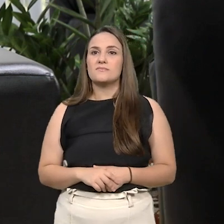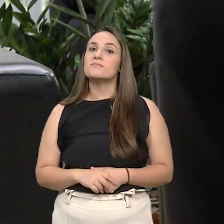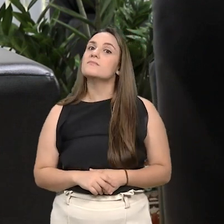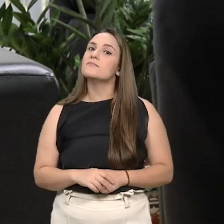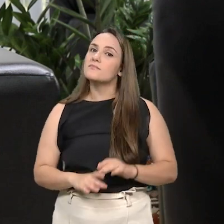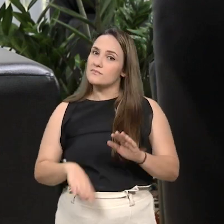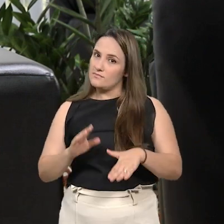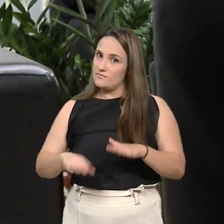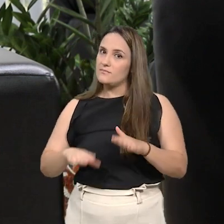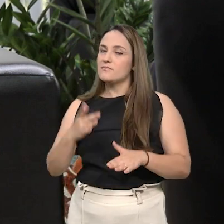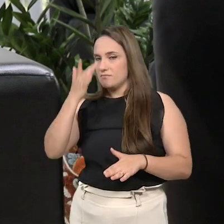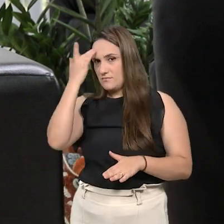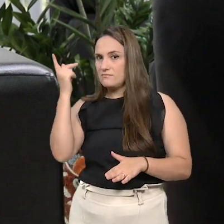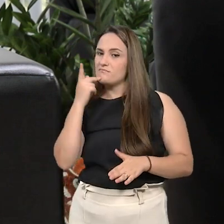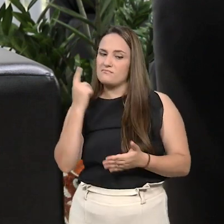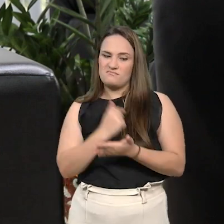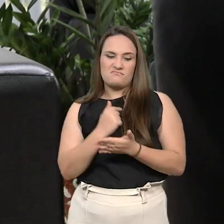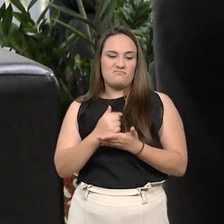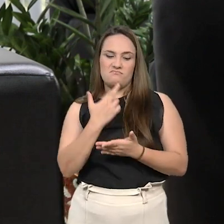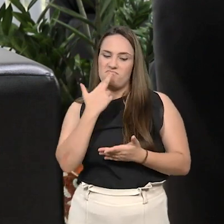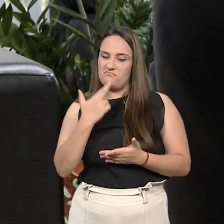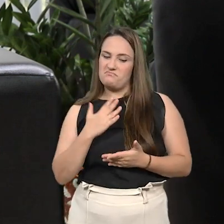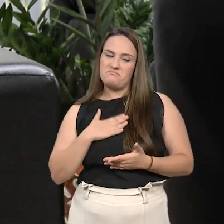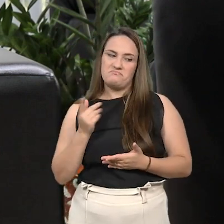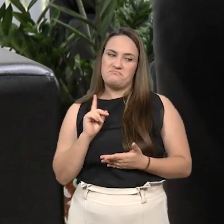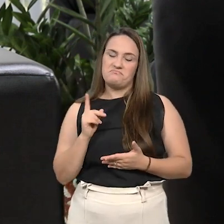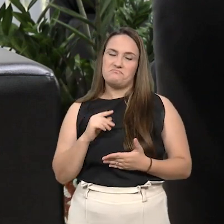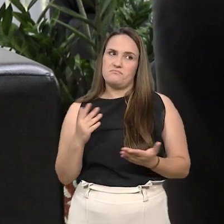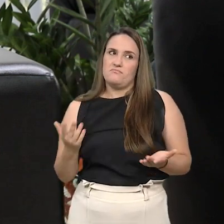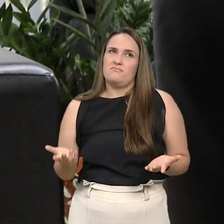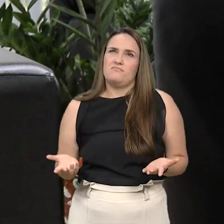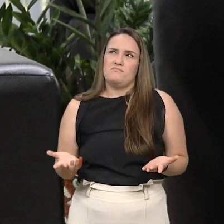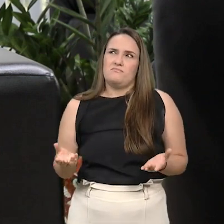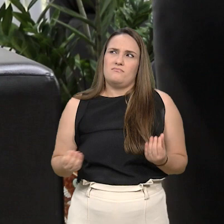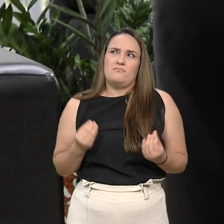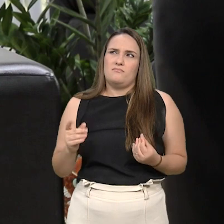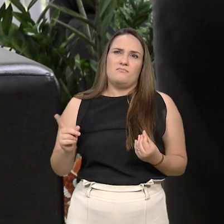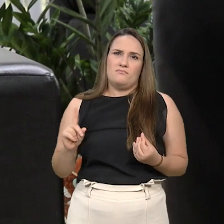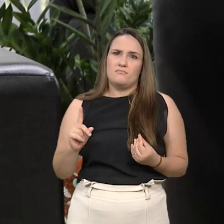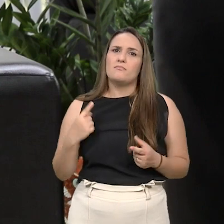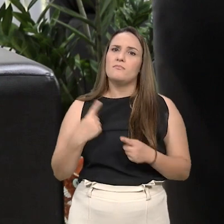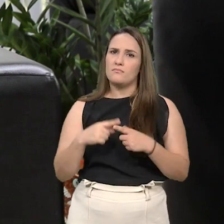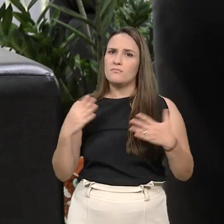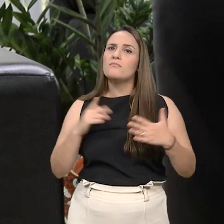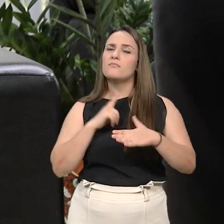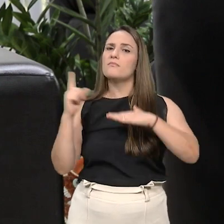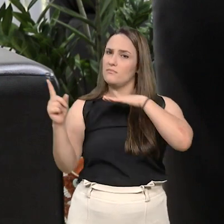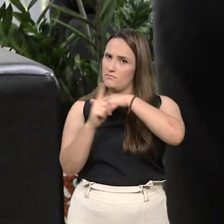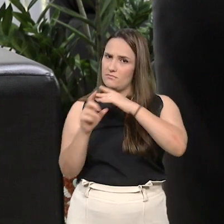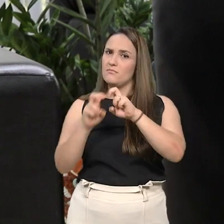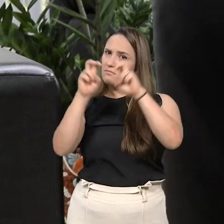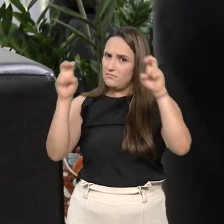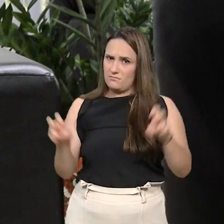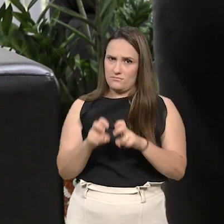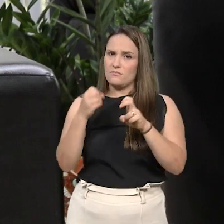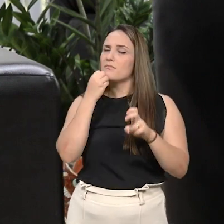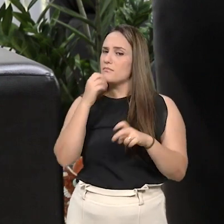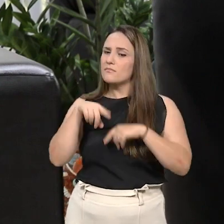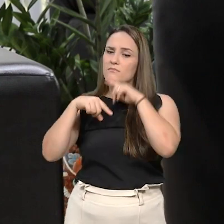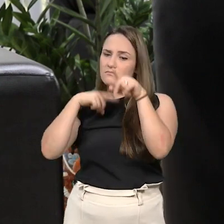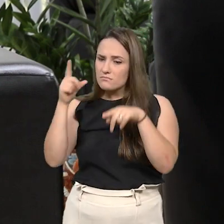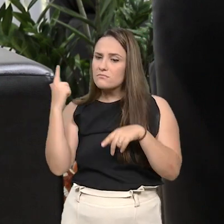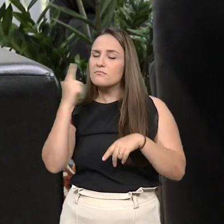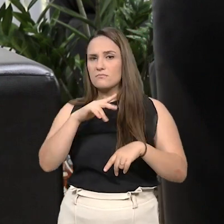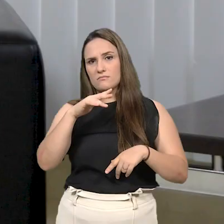corresponde à efetual realidade. Porque os cartórios têm hoje, inclusive, o balcão virtual, que tem sim respondido em grande parte as demandas que estão